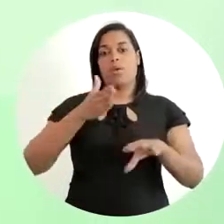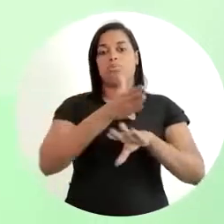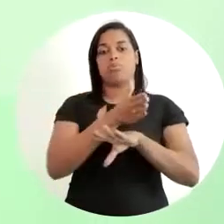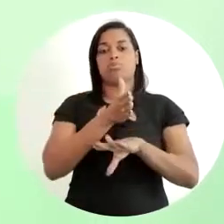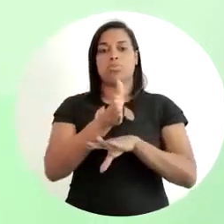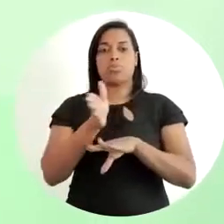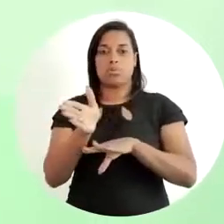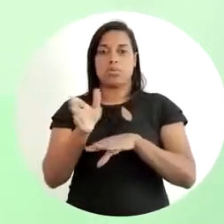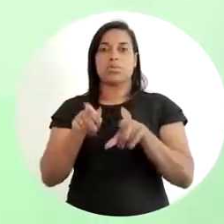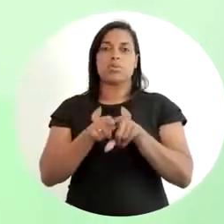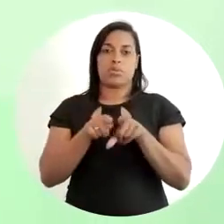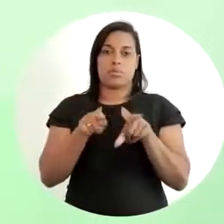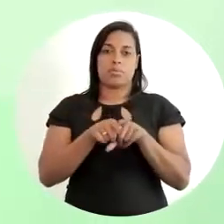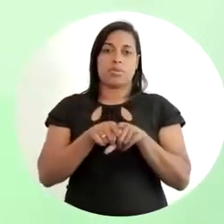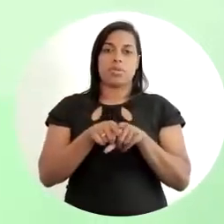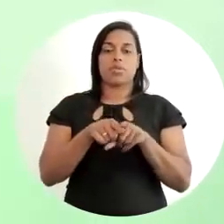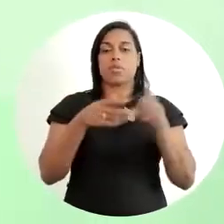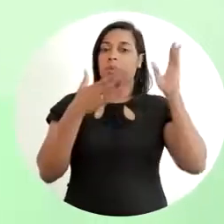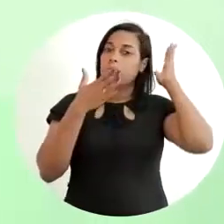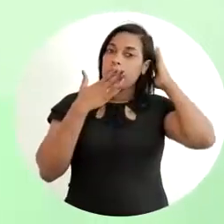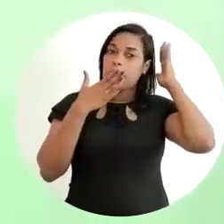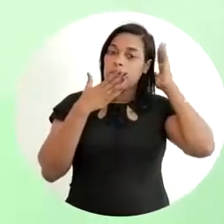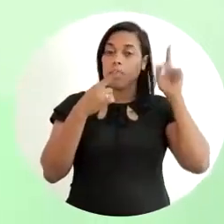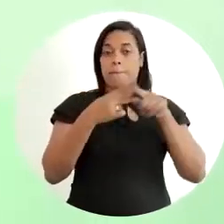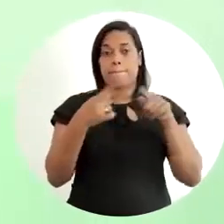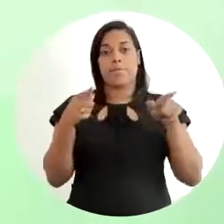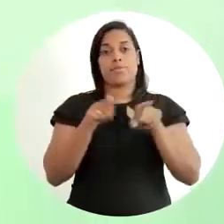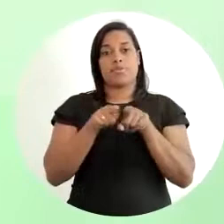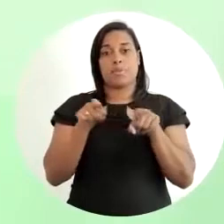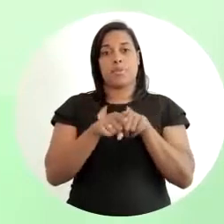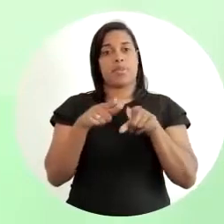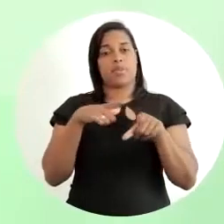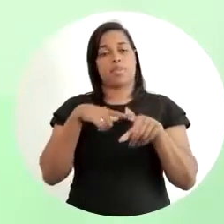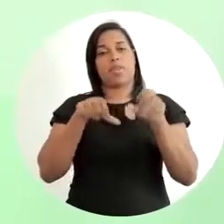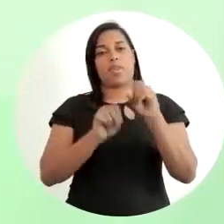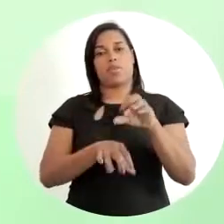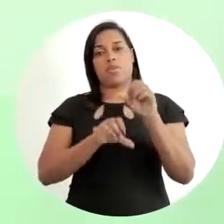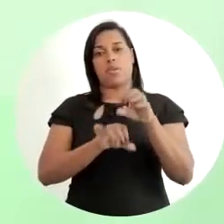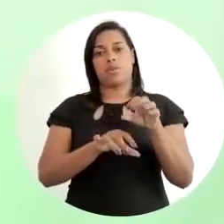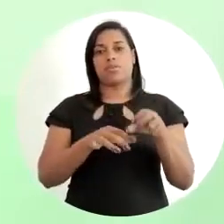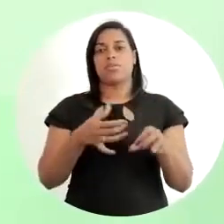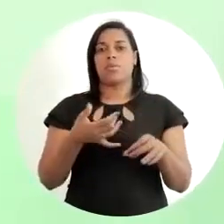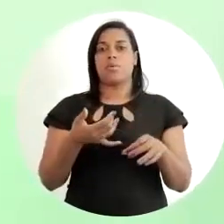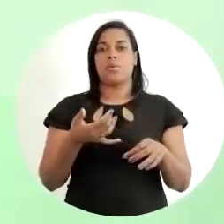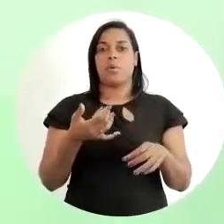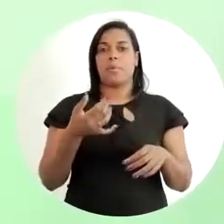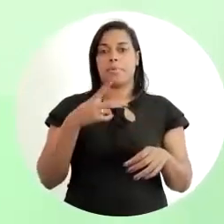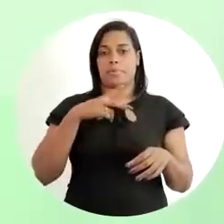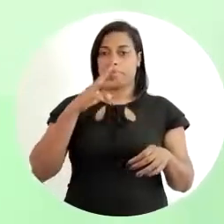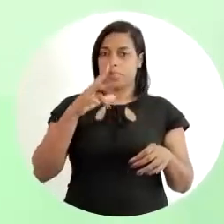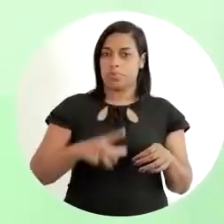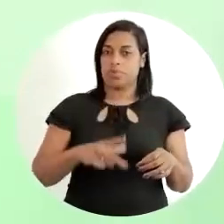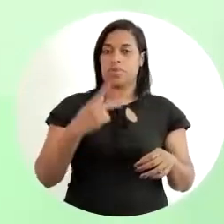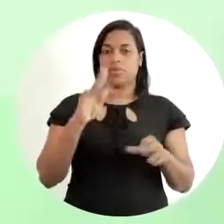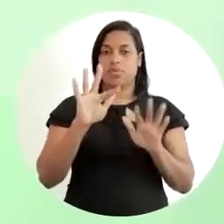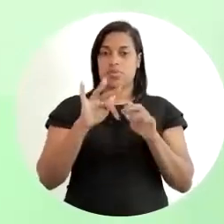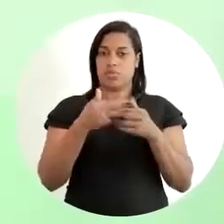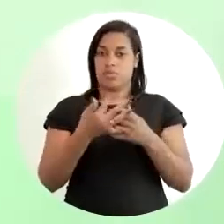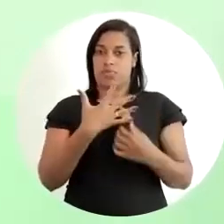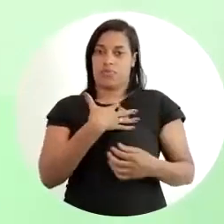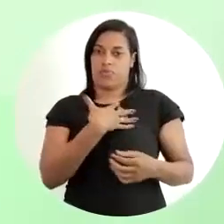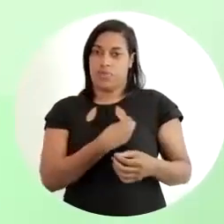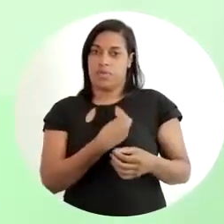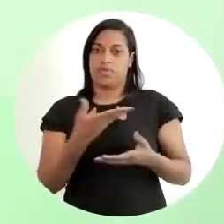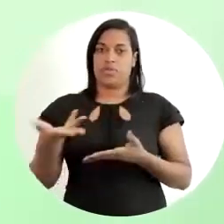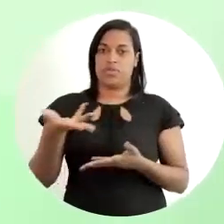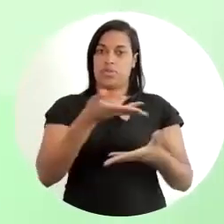europeia adentrar dentro do mundo do índio, mas também havia a educação para portugueses e seus